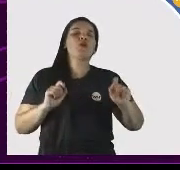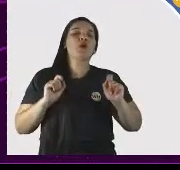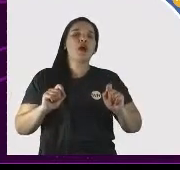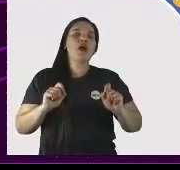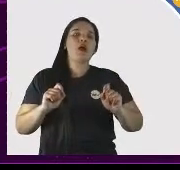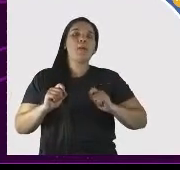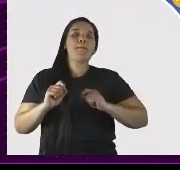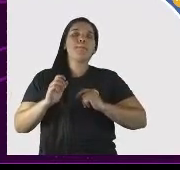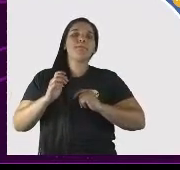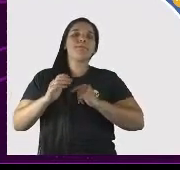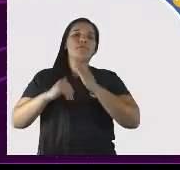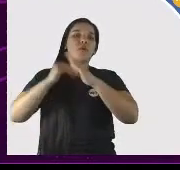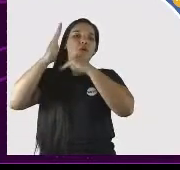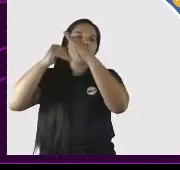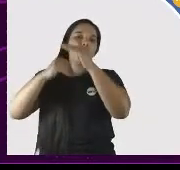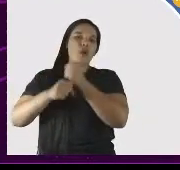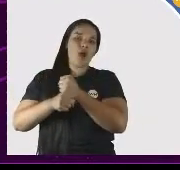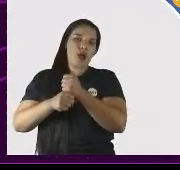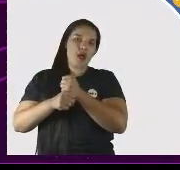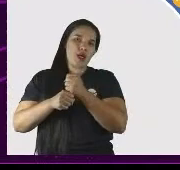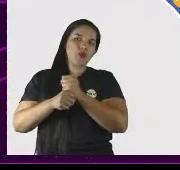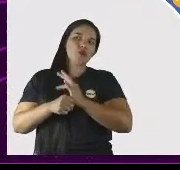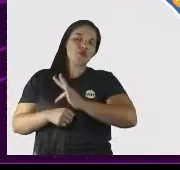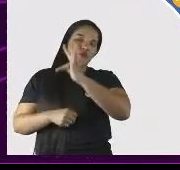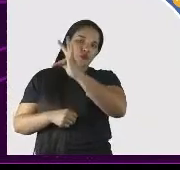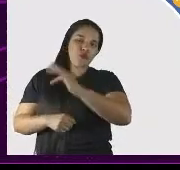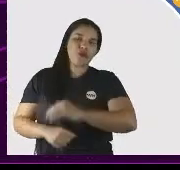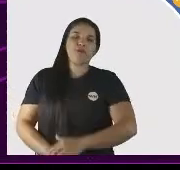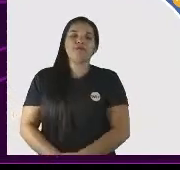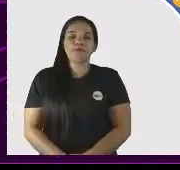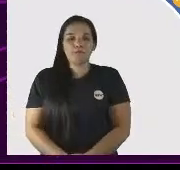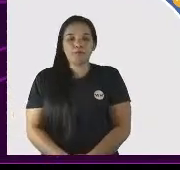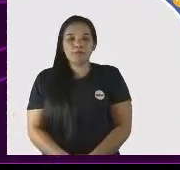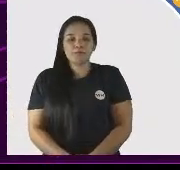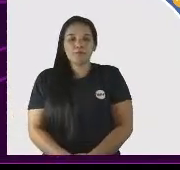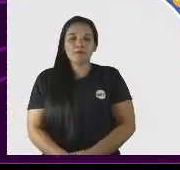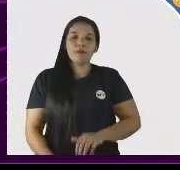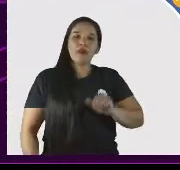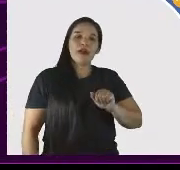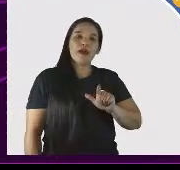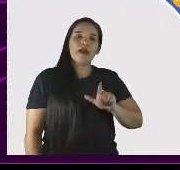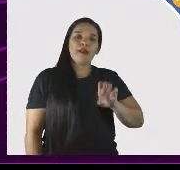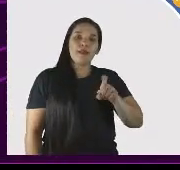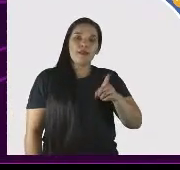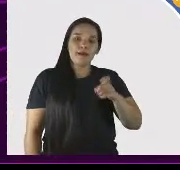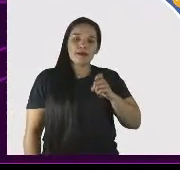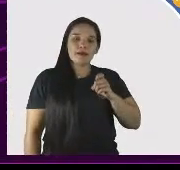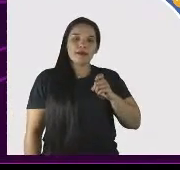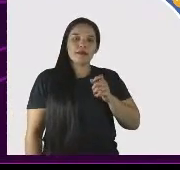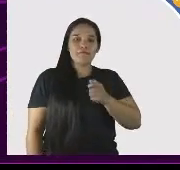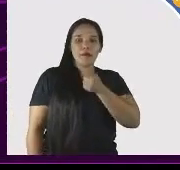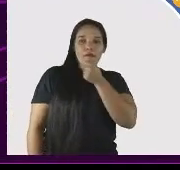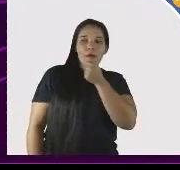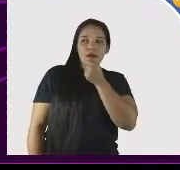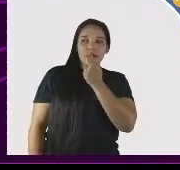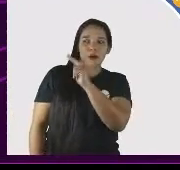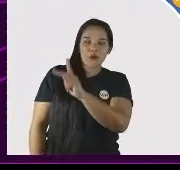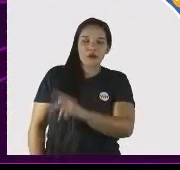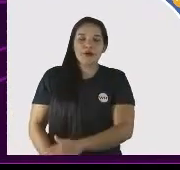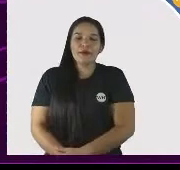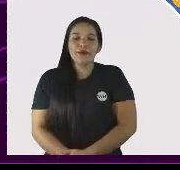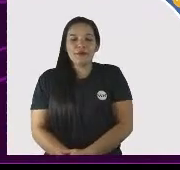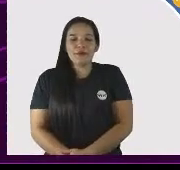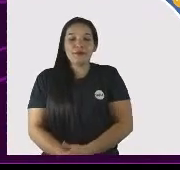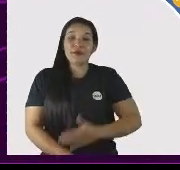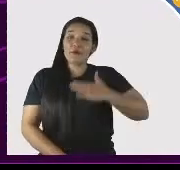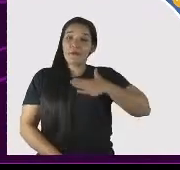prosperar aí nos próximos anos Alex microfones eu não foi um prazer